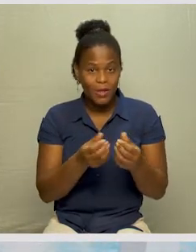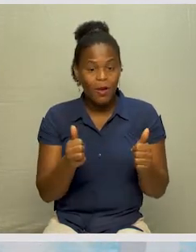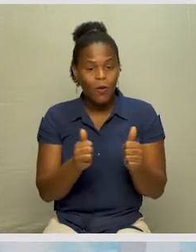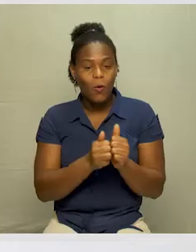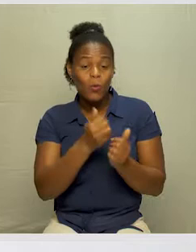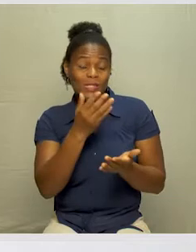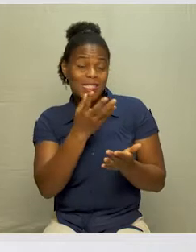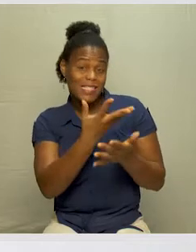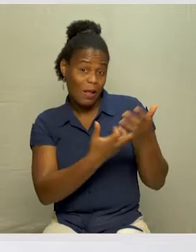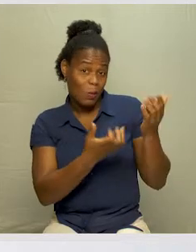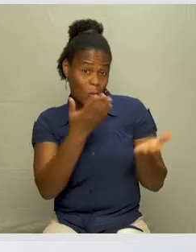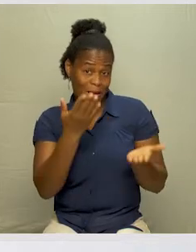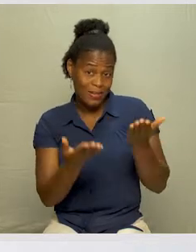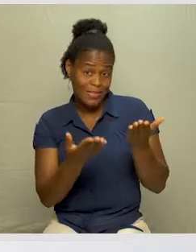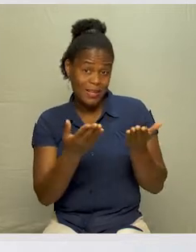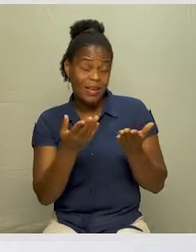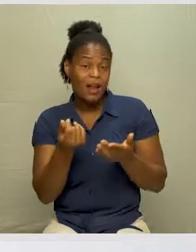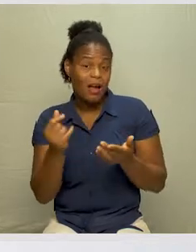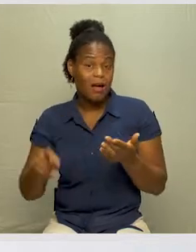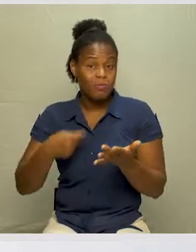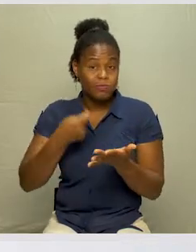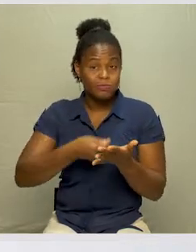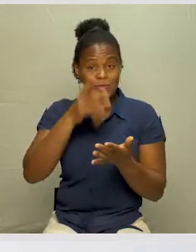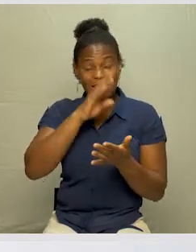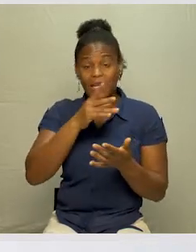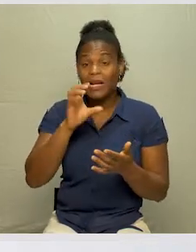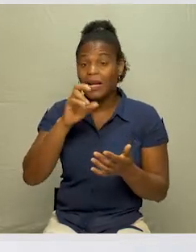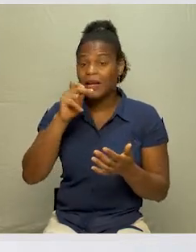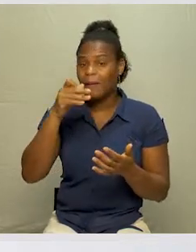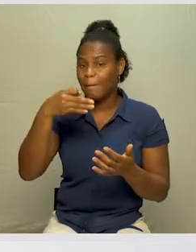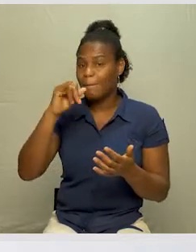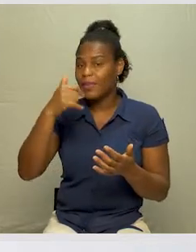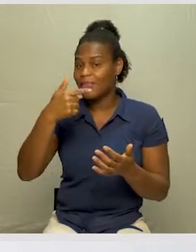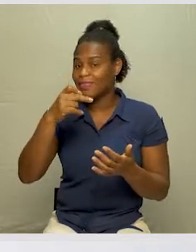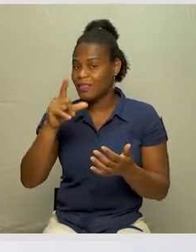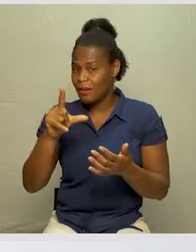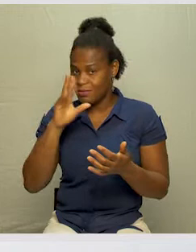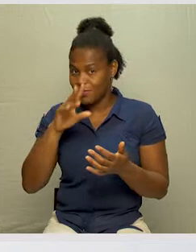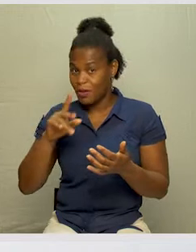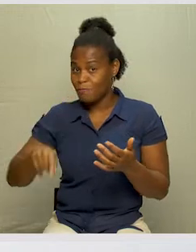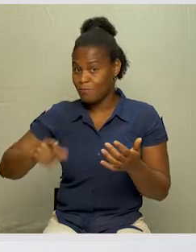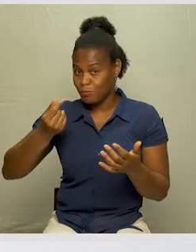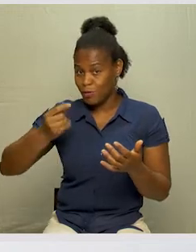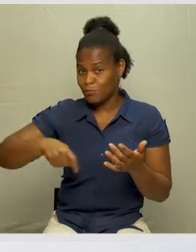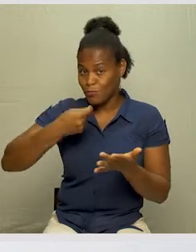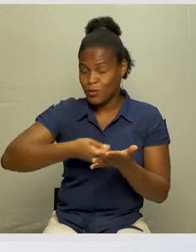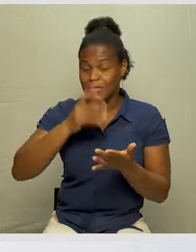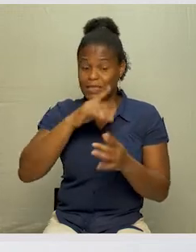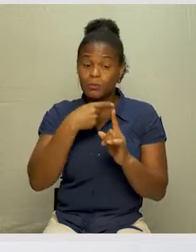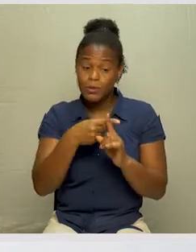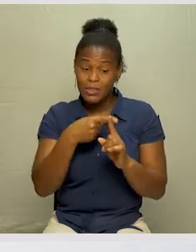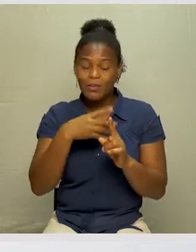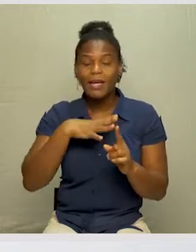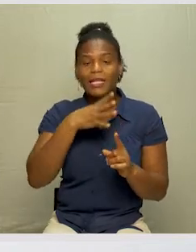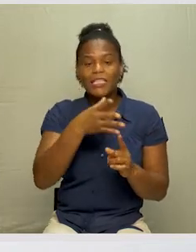capital, se for positivo, isso significa o quê? Significa saldo